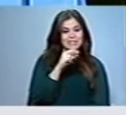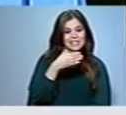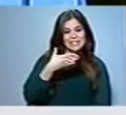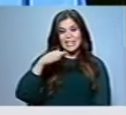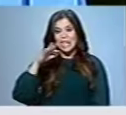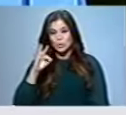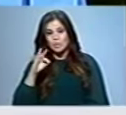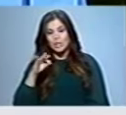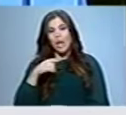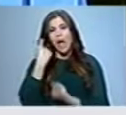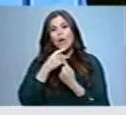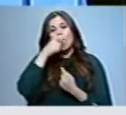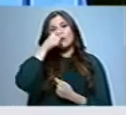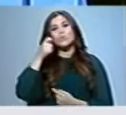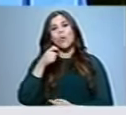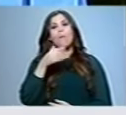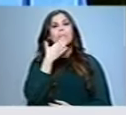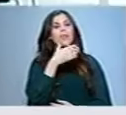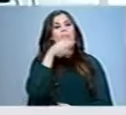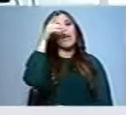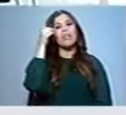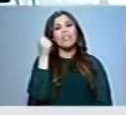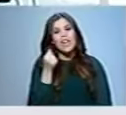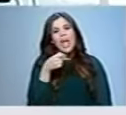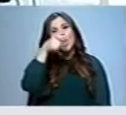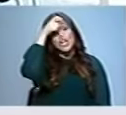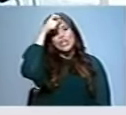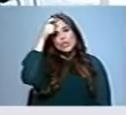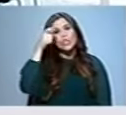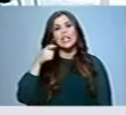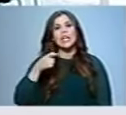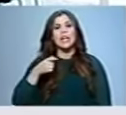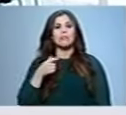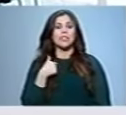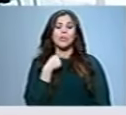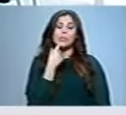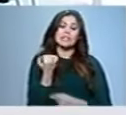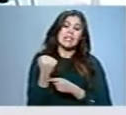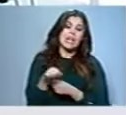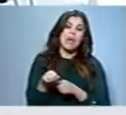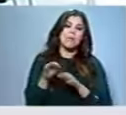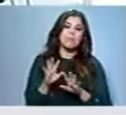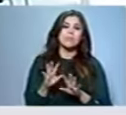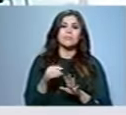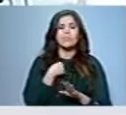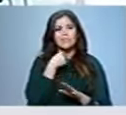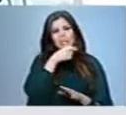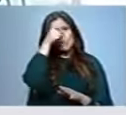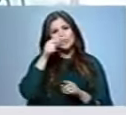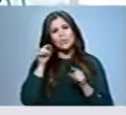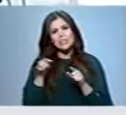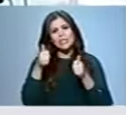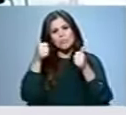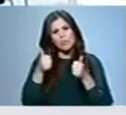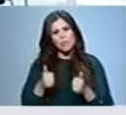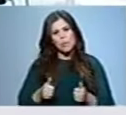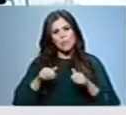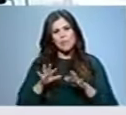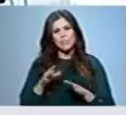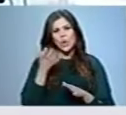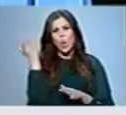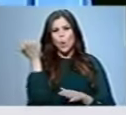alguém na Turquia pedir dinheiro, disse que não, ou deixou-me na estrada, passado um quarto de hora estava no carro qualquer. Sim. Eu acho que, é como eu digo, acho que as pessoas são boas, só que nós, na